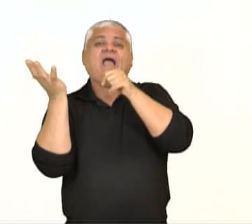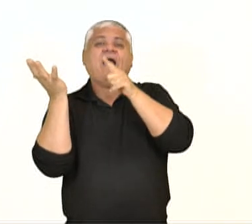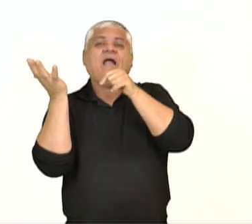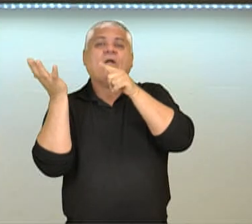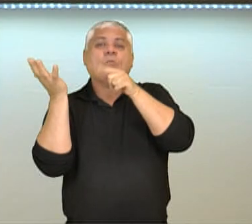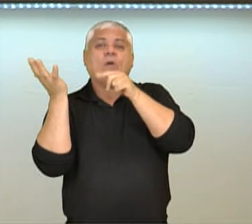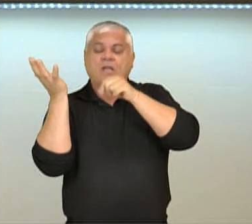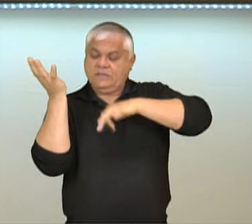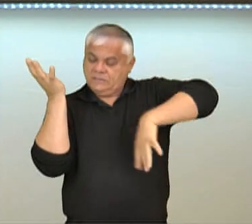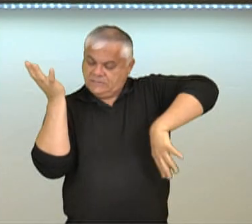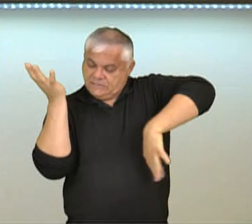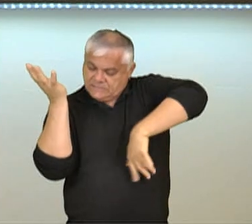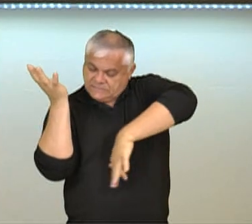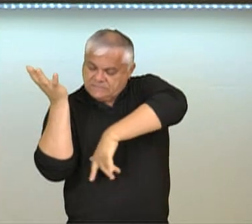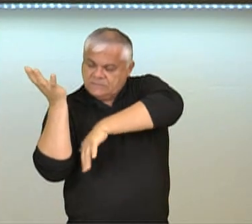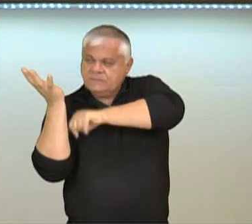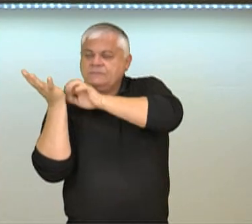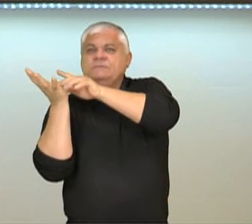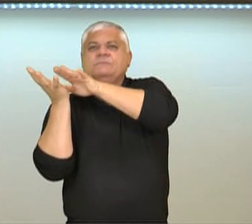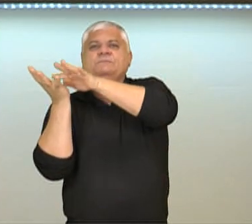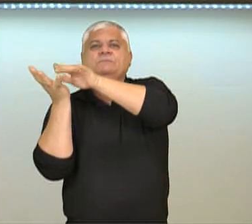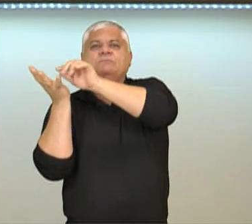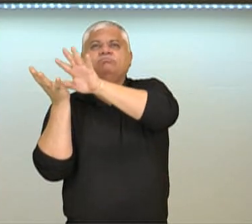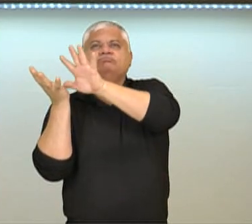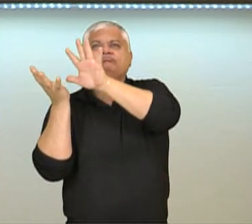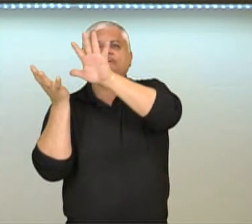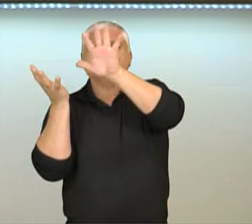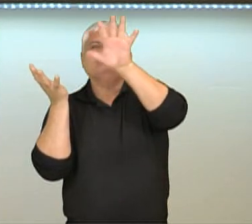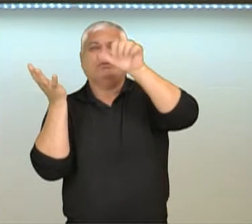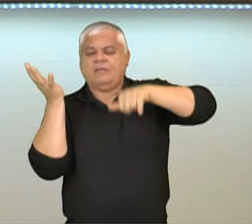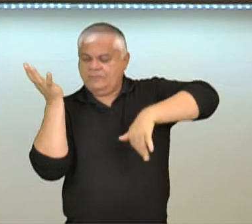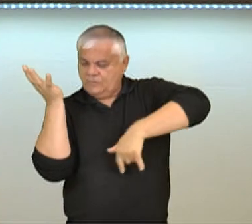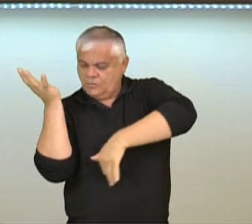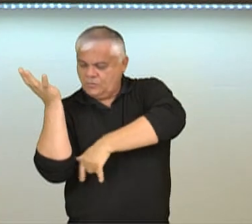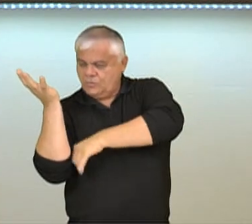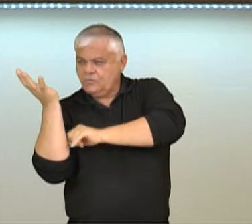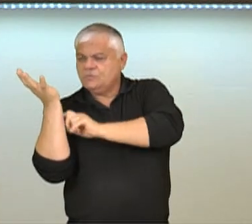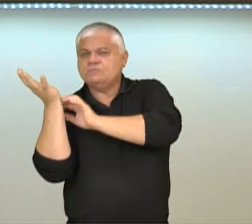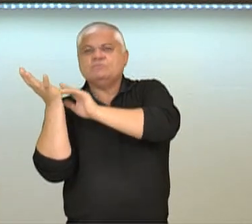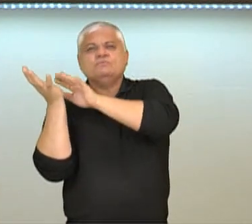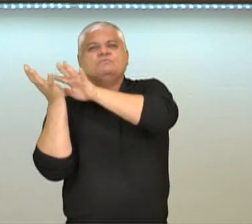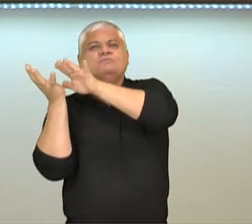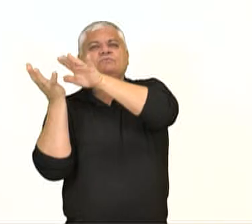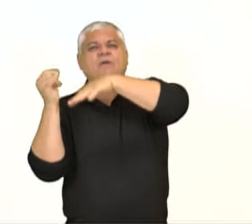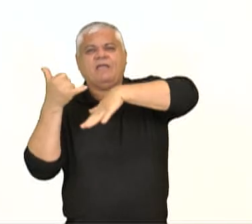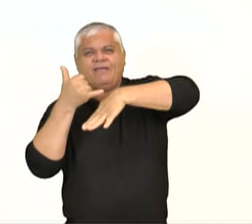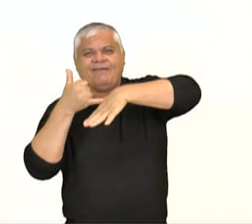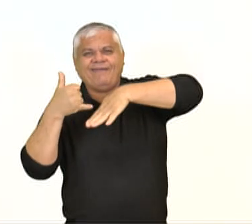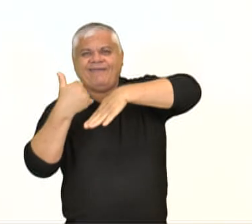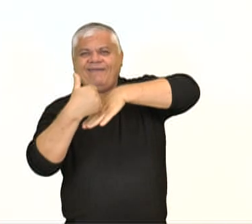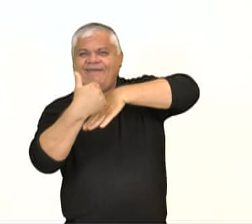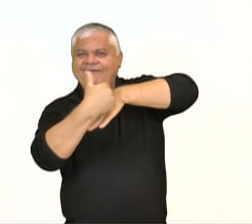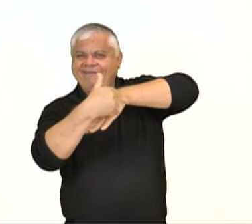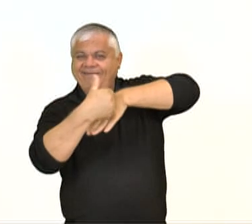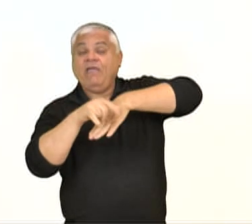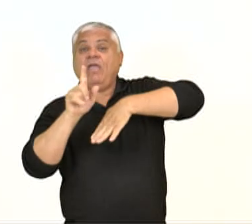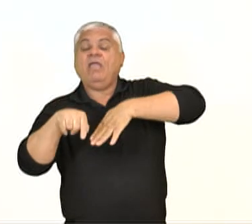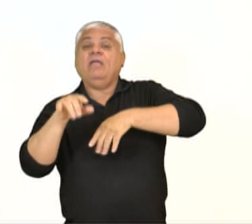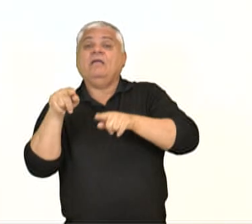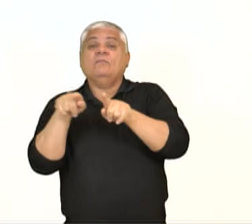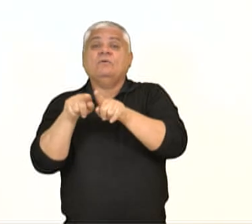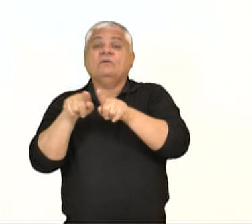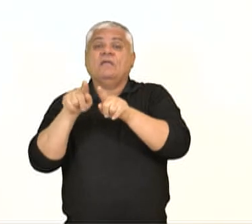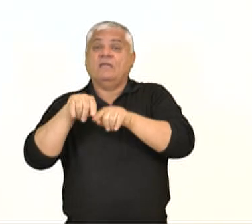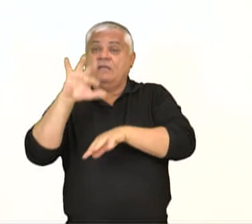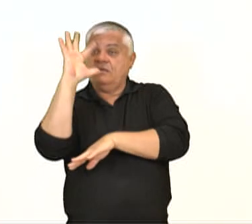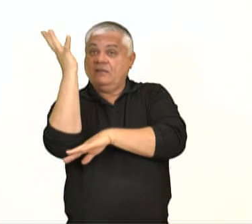na forma de vapor, através dos estômatos. Essa eliminação de água, ela faz com que as